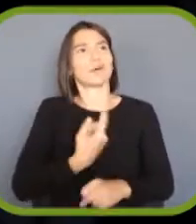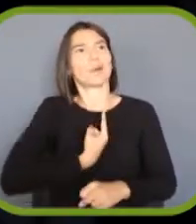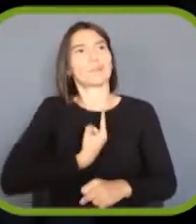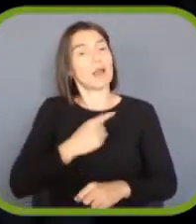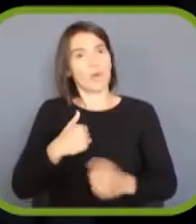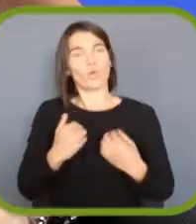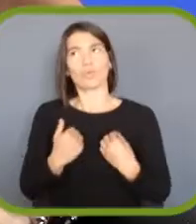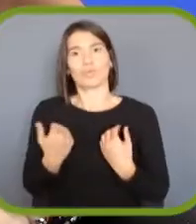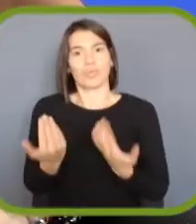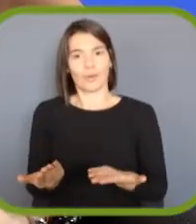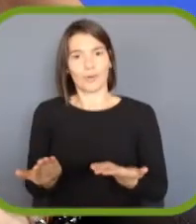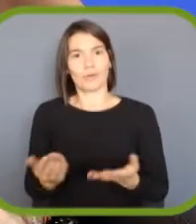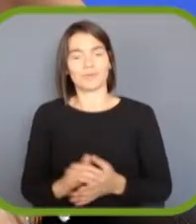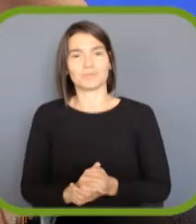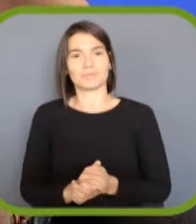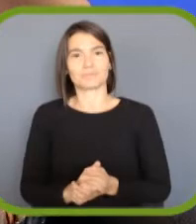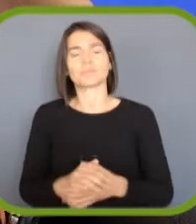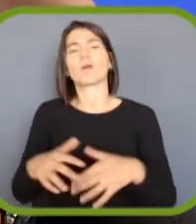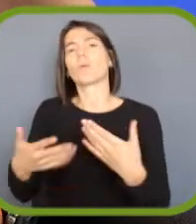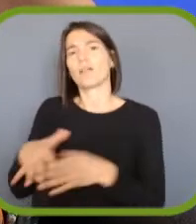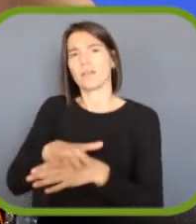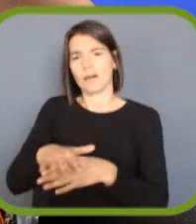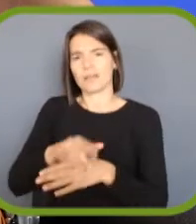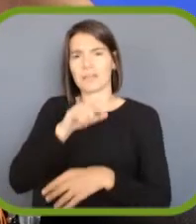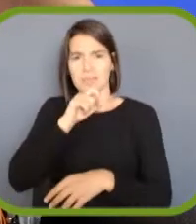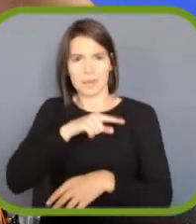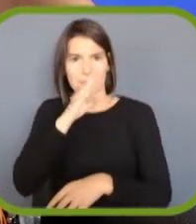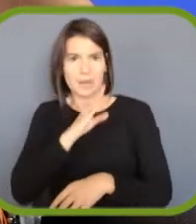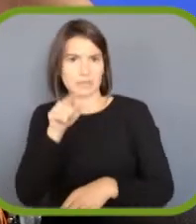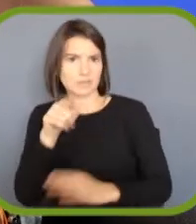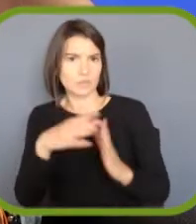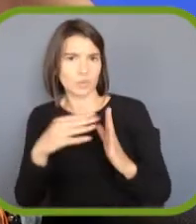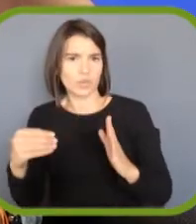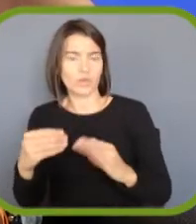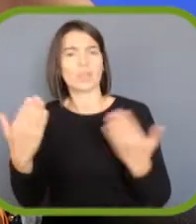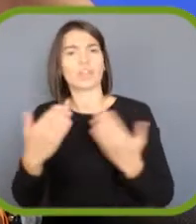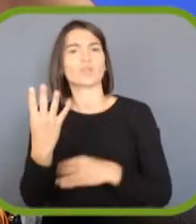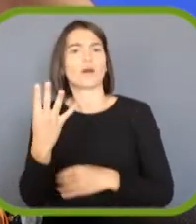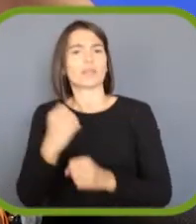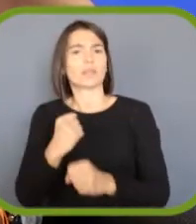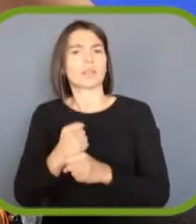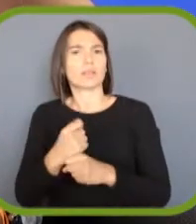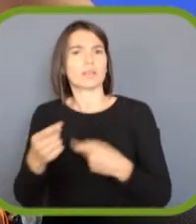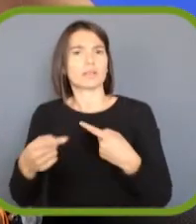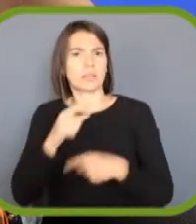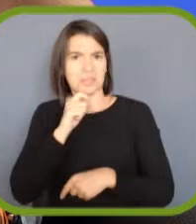mas dar um contributo. Em que setores é que pode ser viável aplicar este